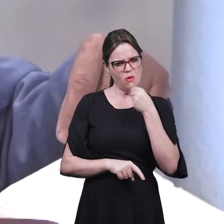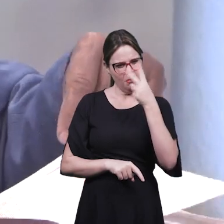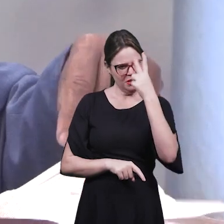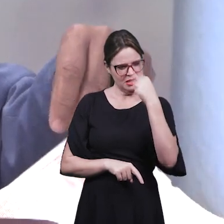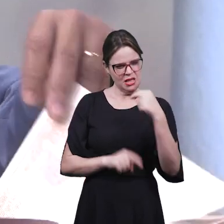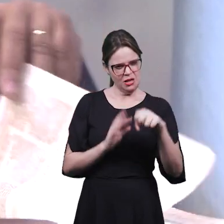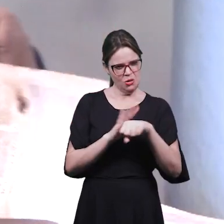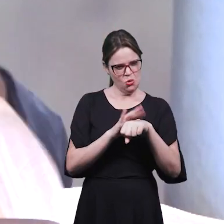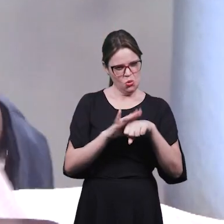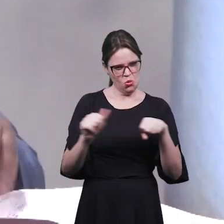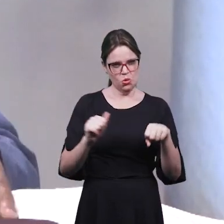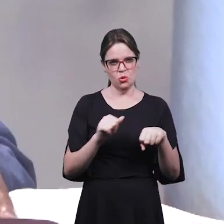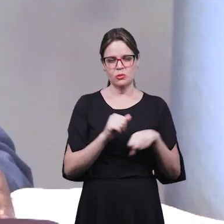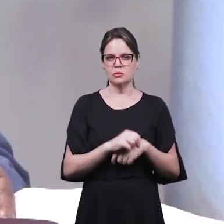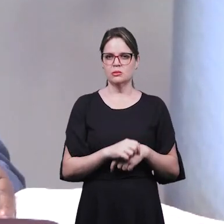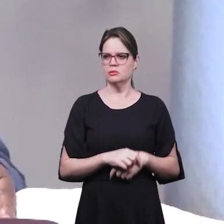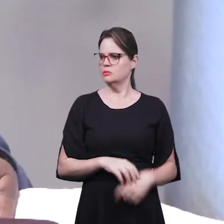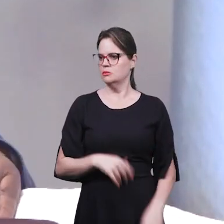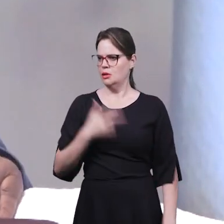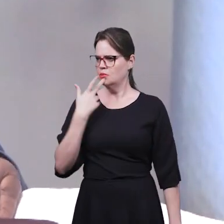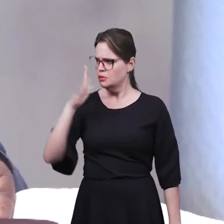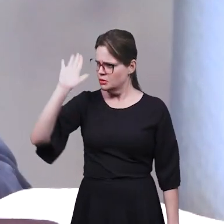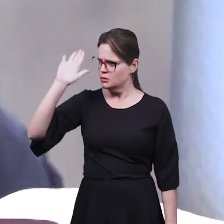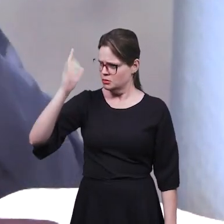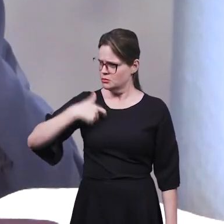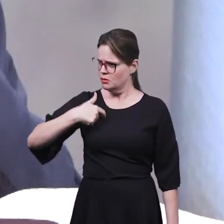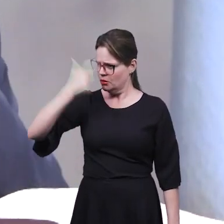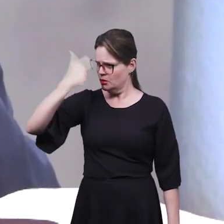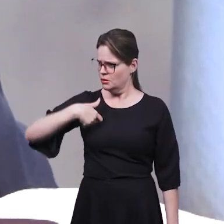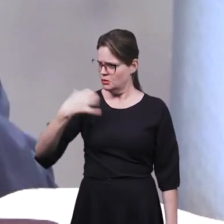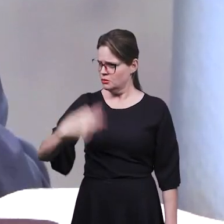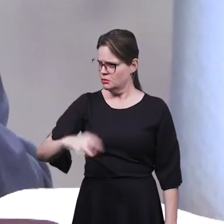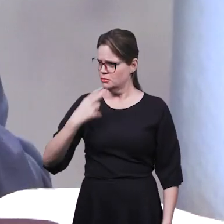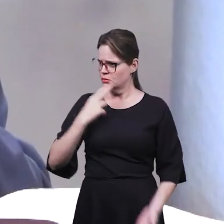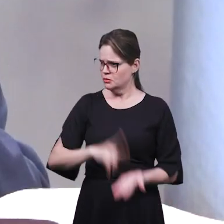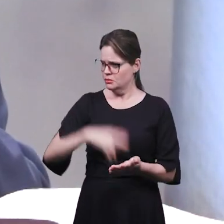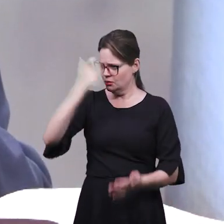Esse homem é vizinho nosso aqui, será que é ele mesmo? Falou, não, ele falou, sou eu mesmo.